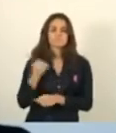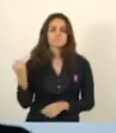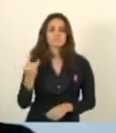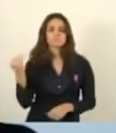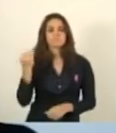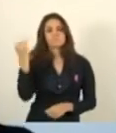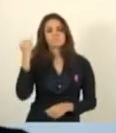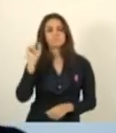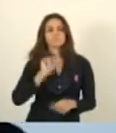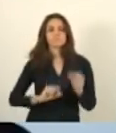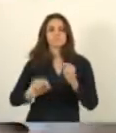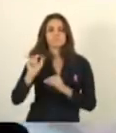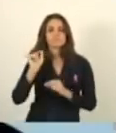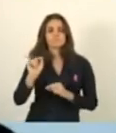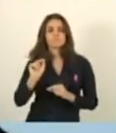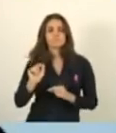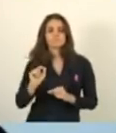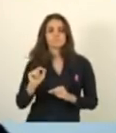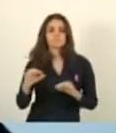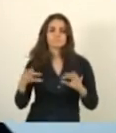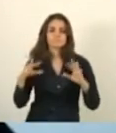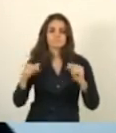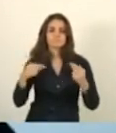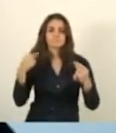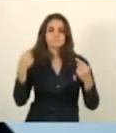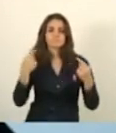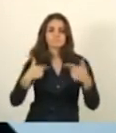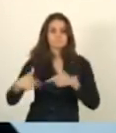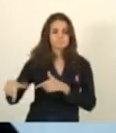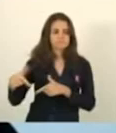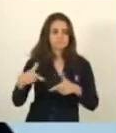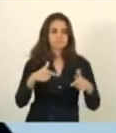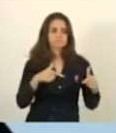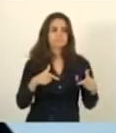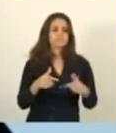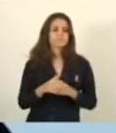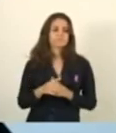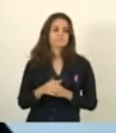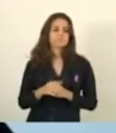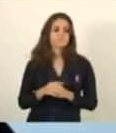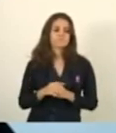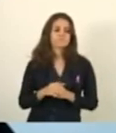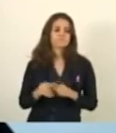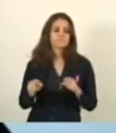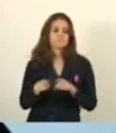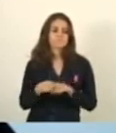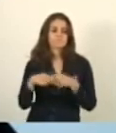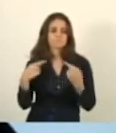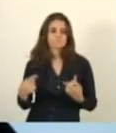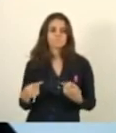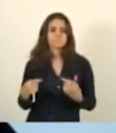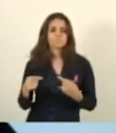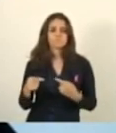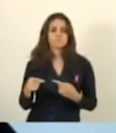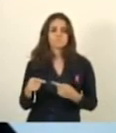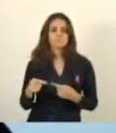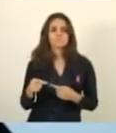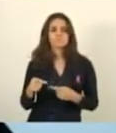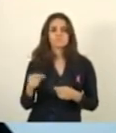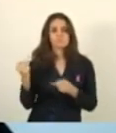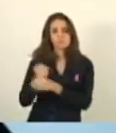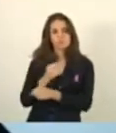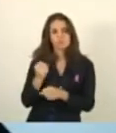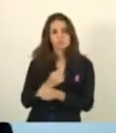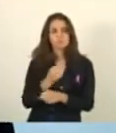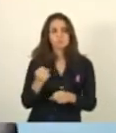é todo o trabalho de drenagem e da galeria, da construção da